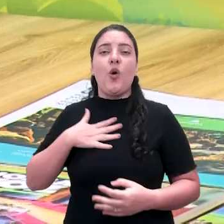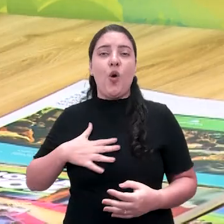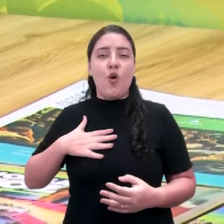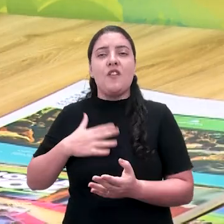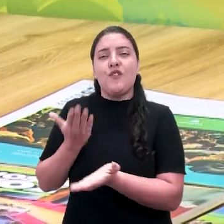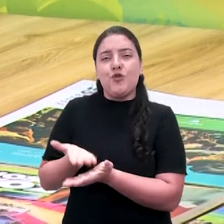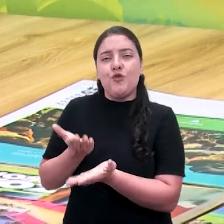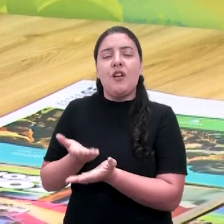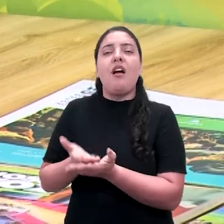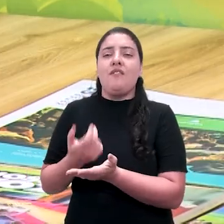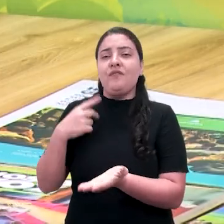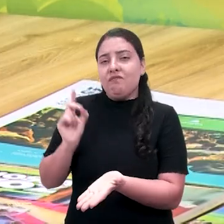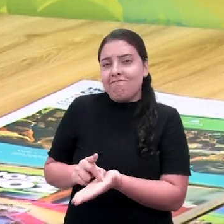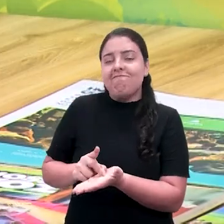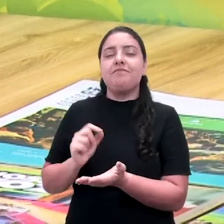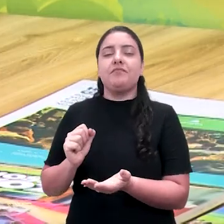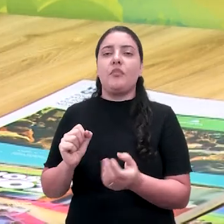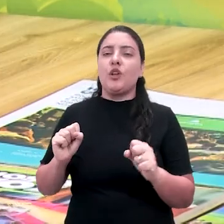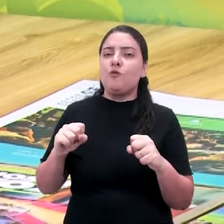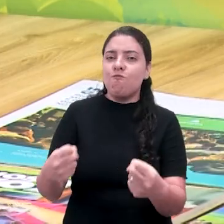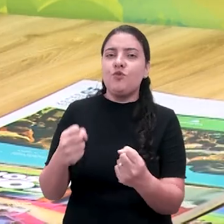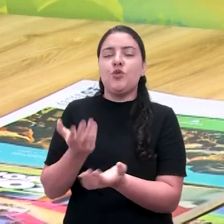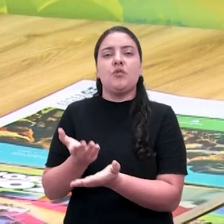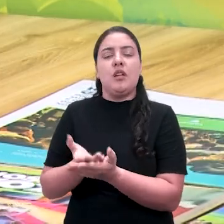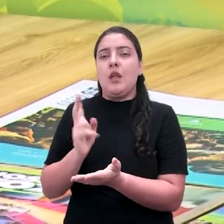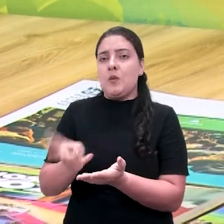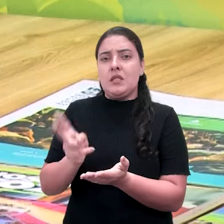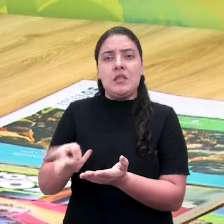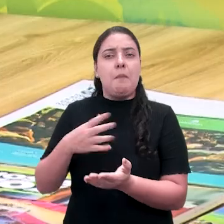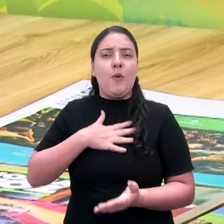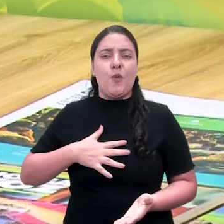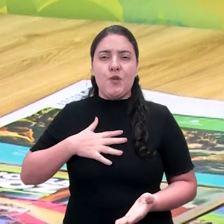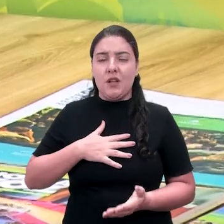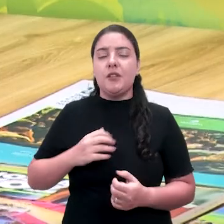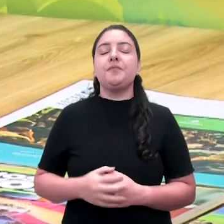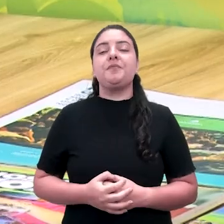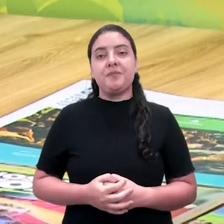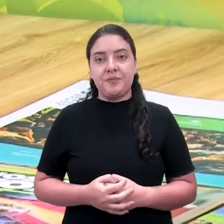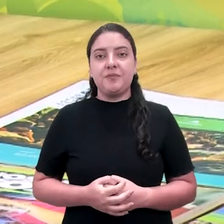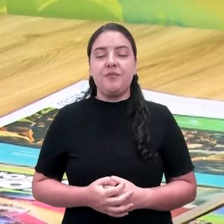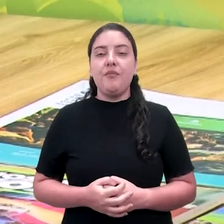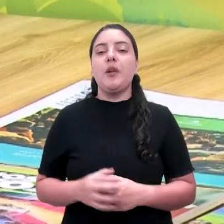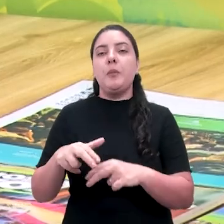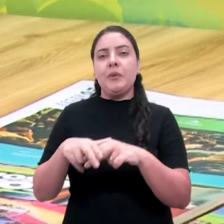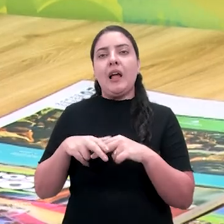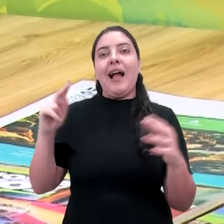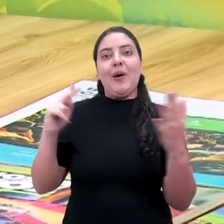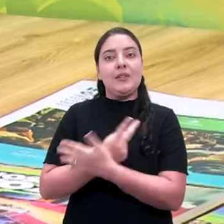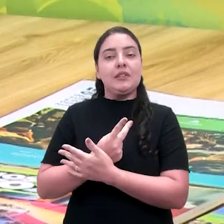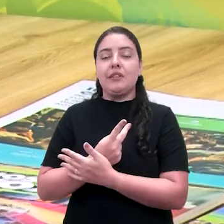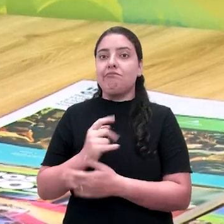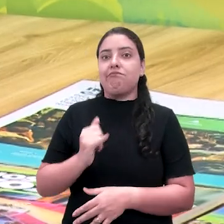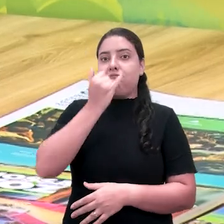de estudar, que se dedicava aos estudos, sempre fui muito dedicada aos estudos. E passei por essa situação